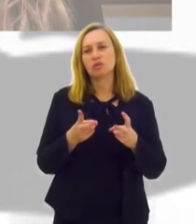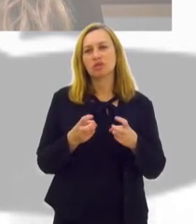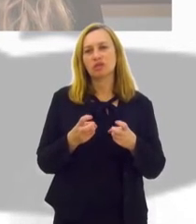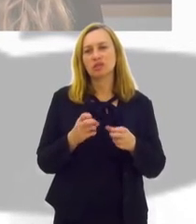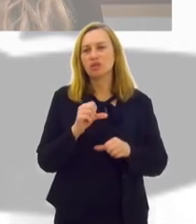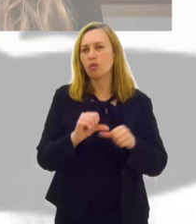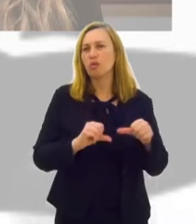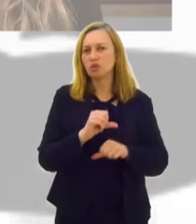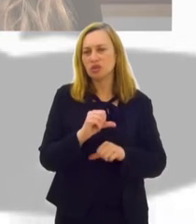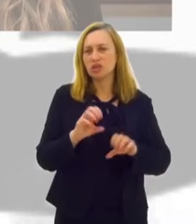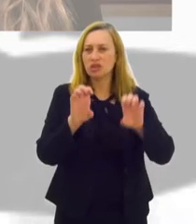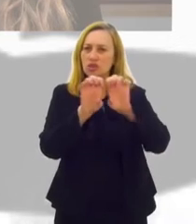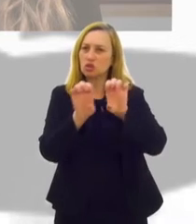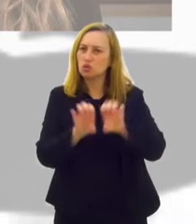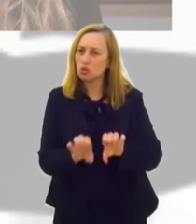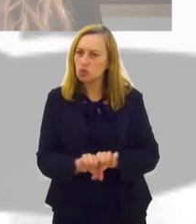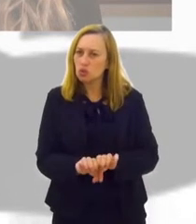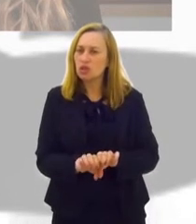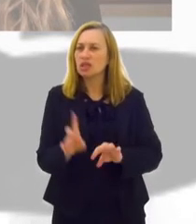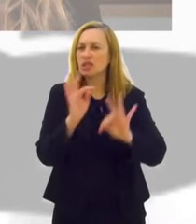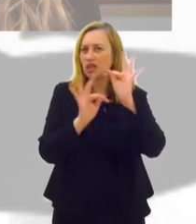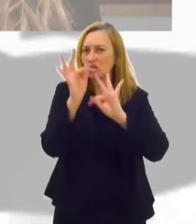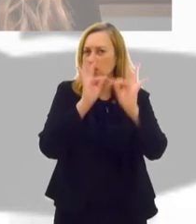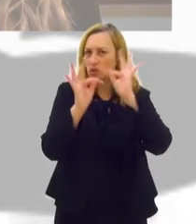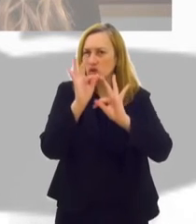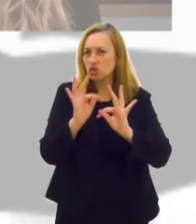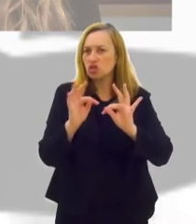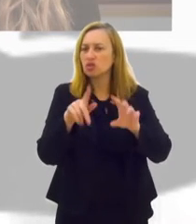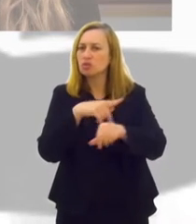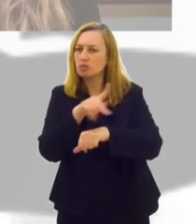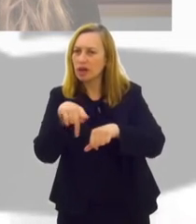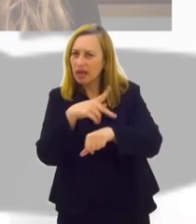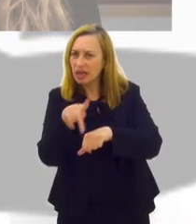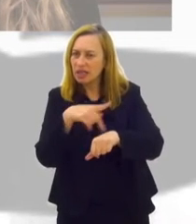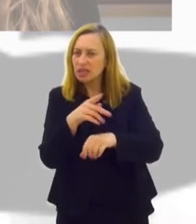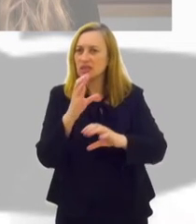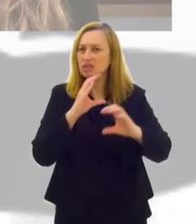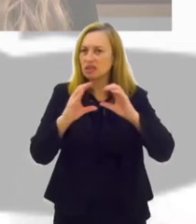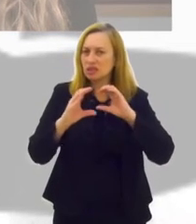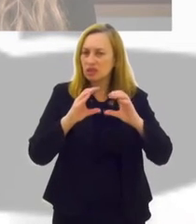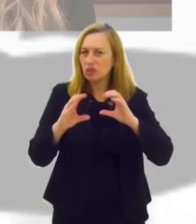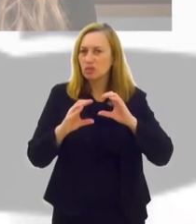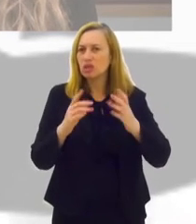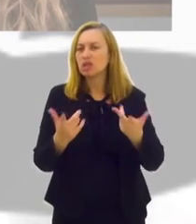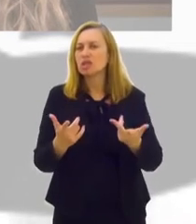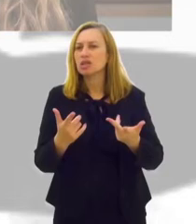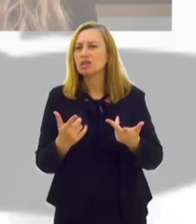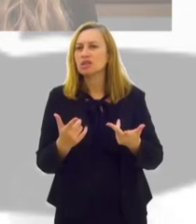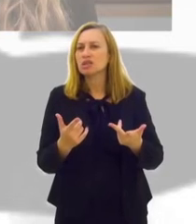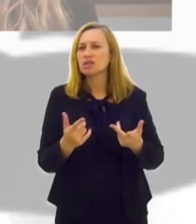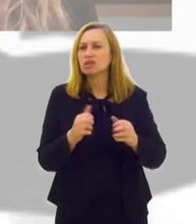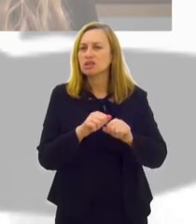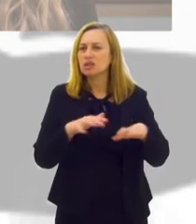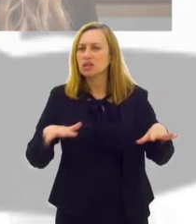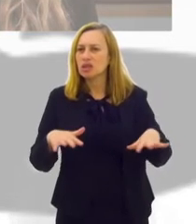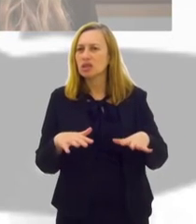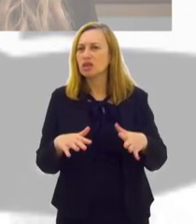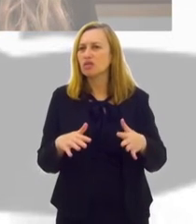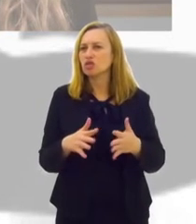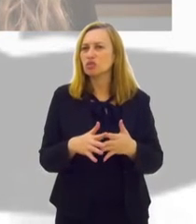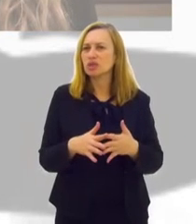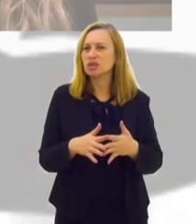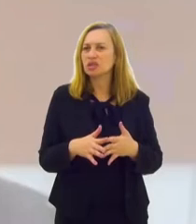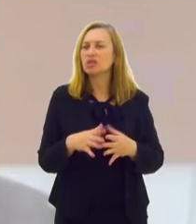mudança da infraestrutura de tecnologia aqui no país, né, das telecomunicações. Houve uma